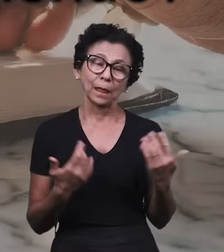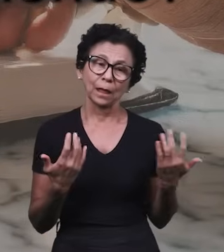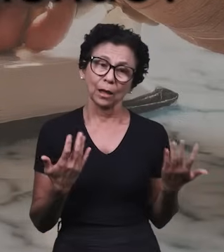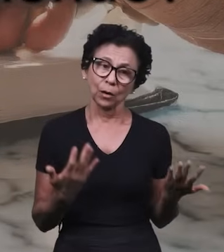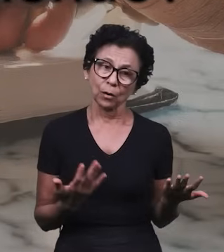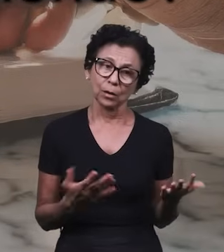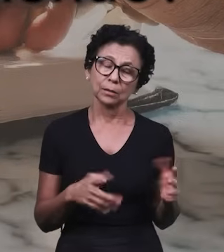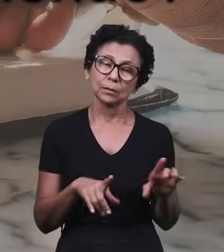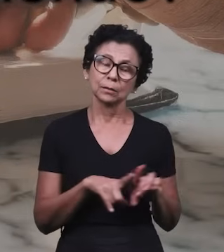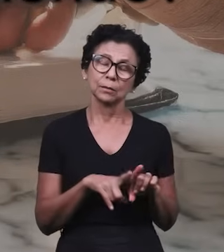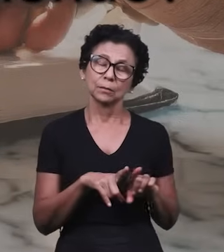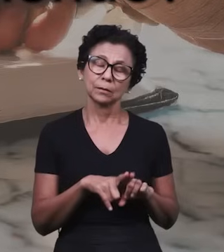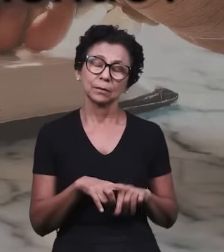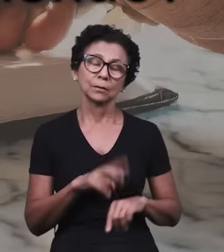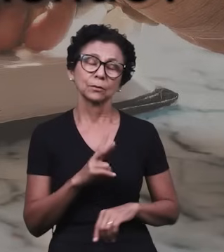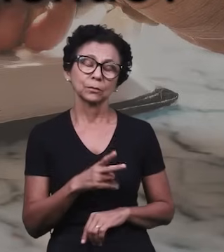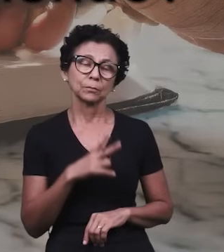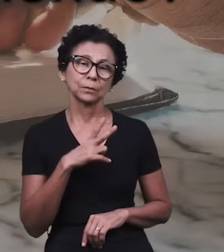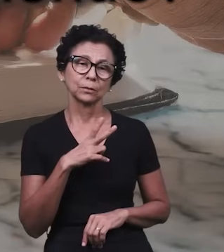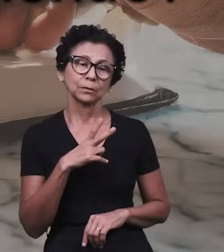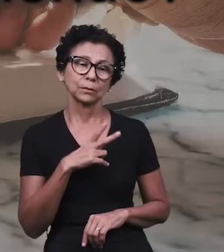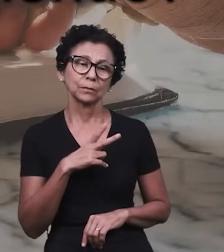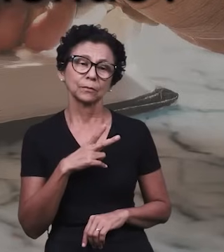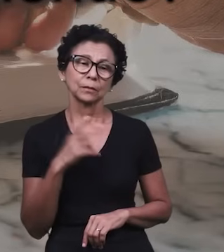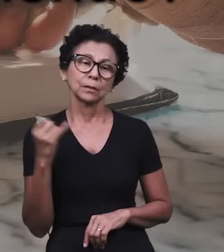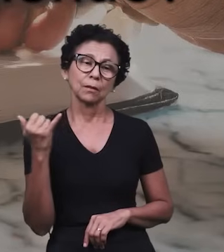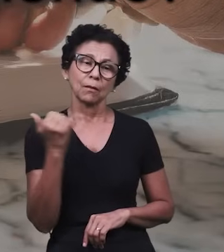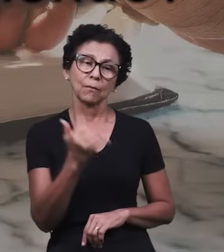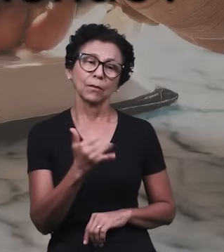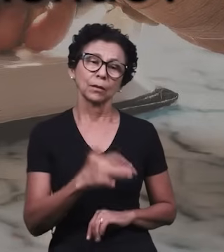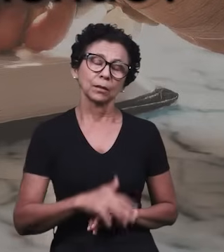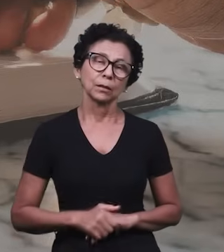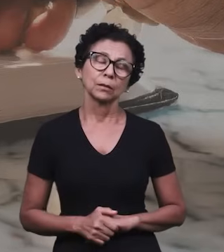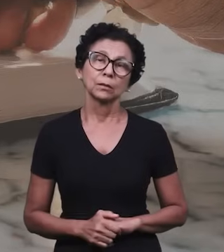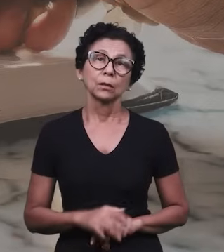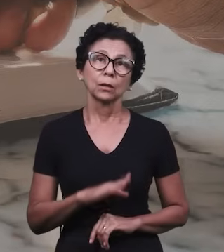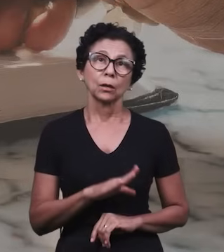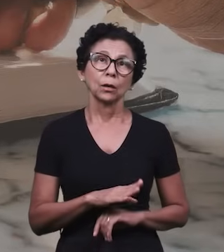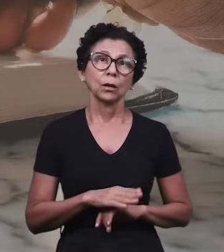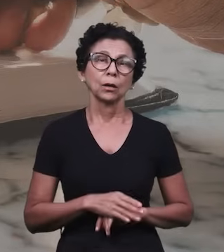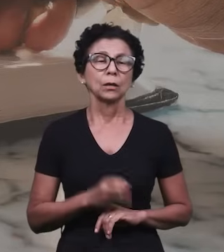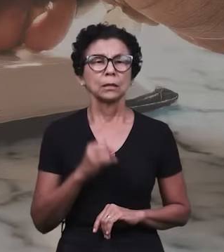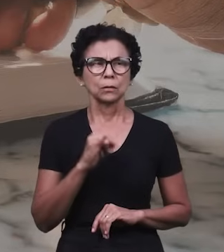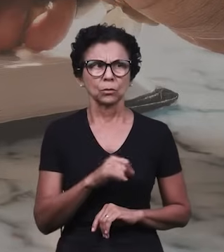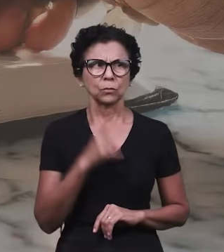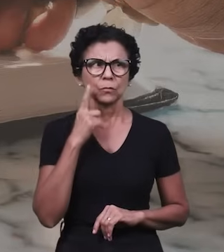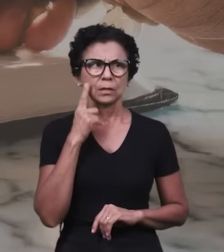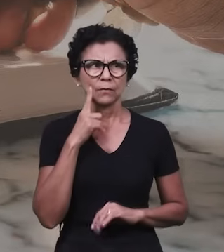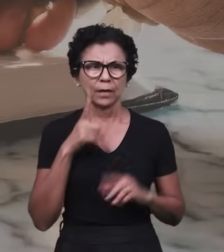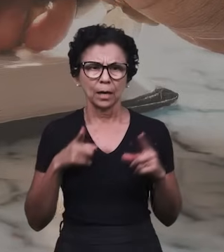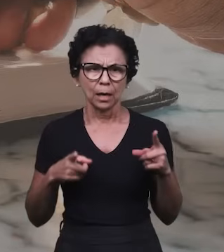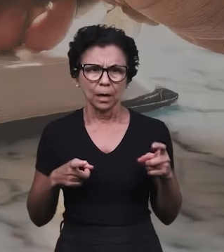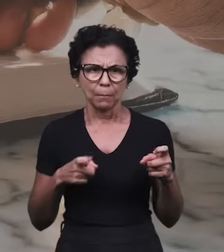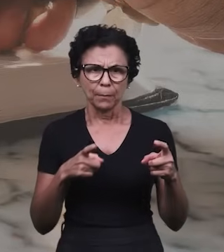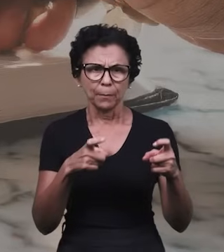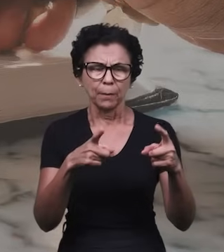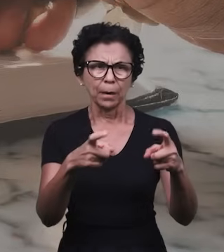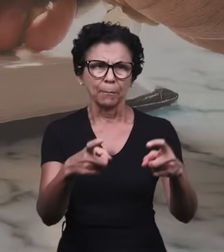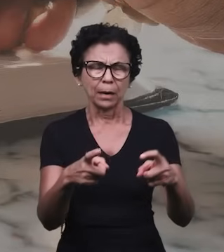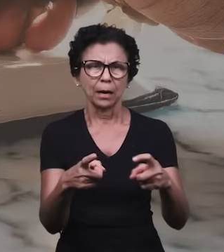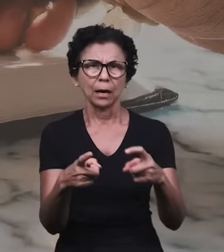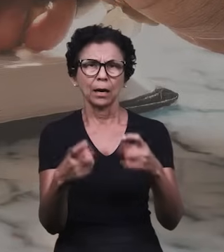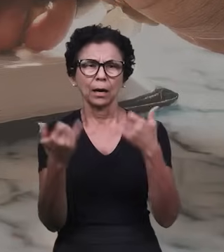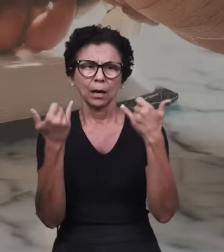em particular, né? Jesus fala com ele o seguinte, ó, se ouvires de guerras, de rumores de